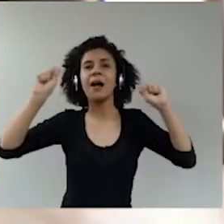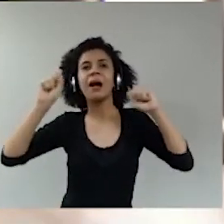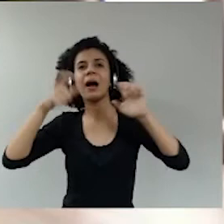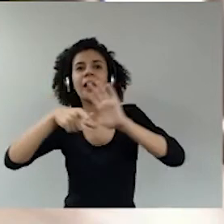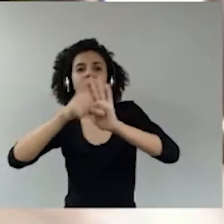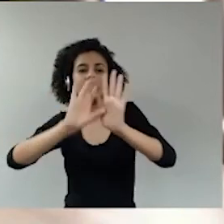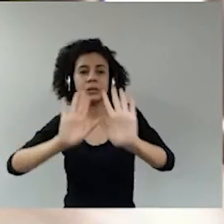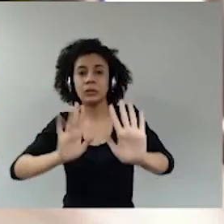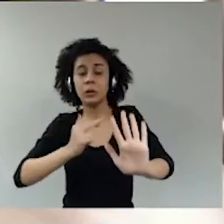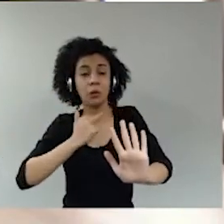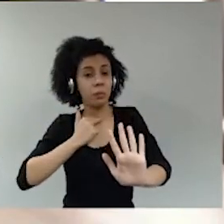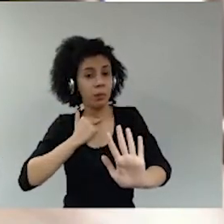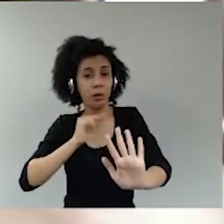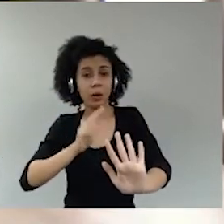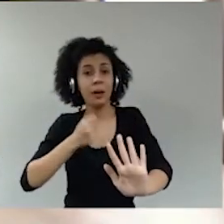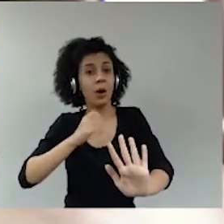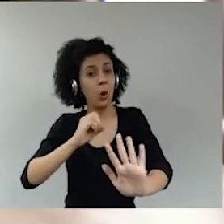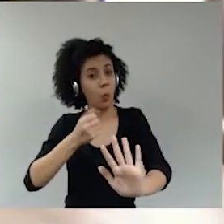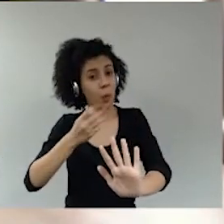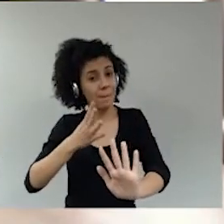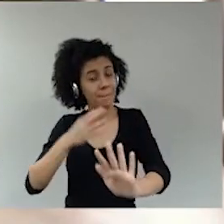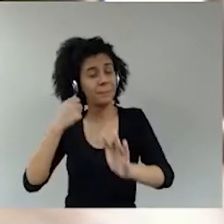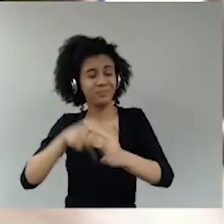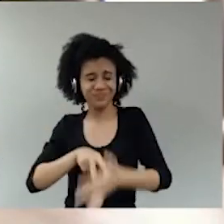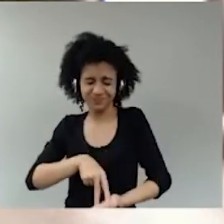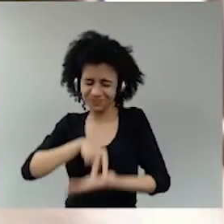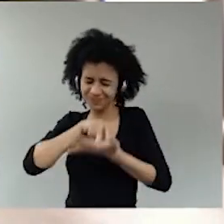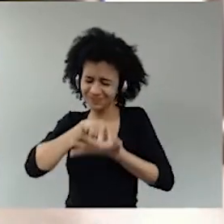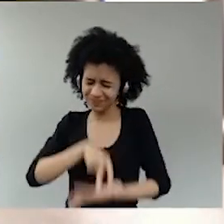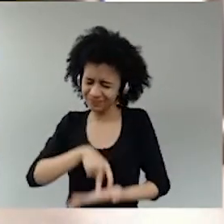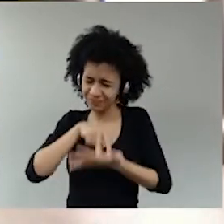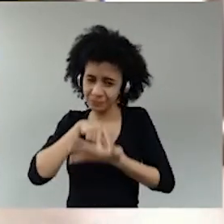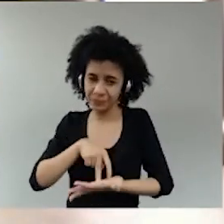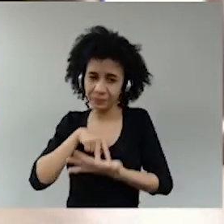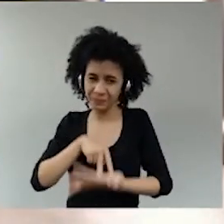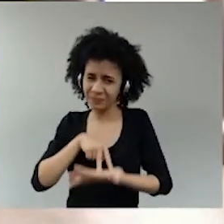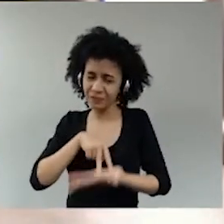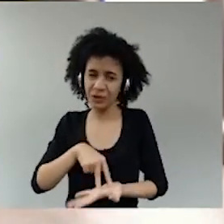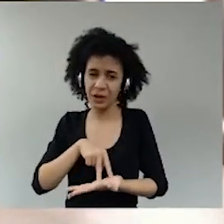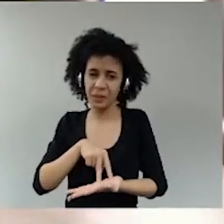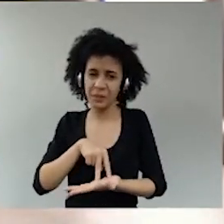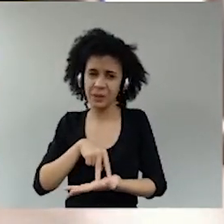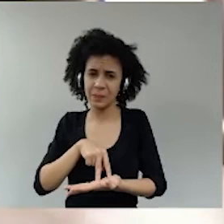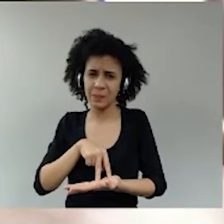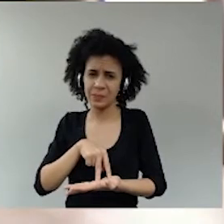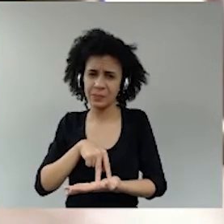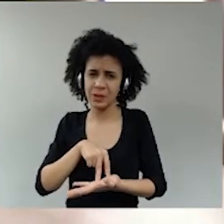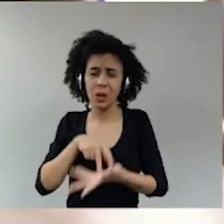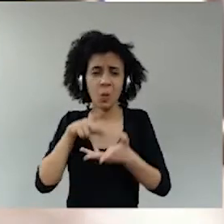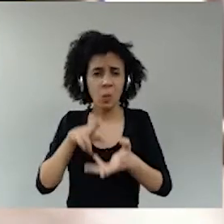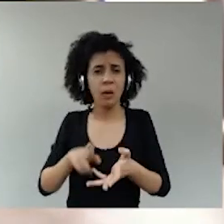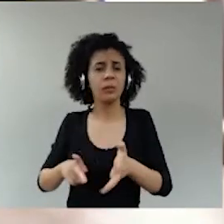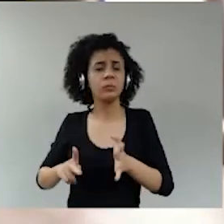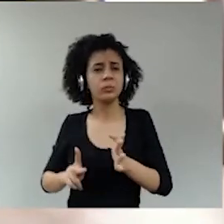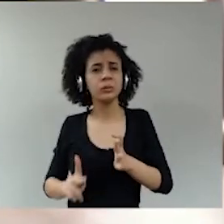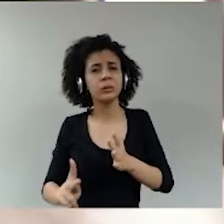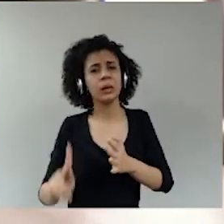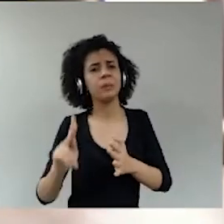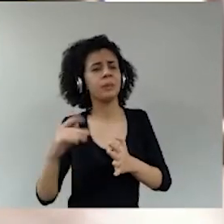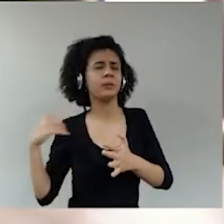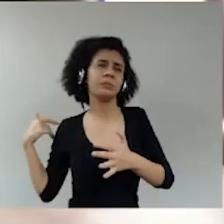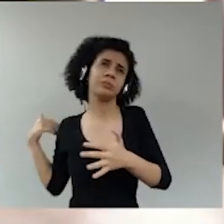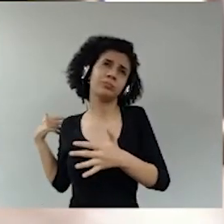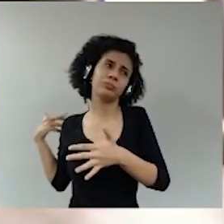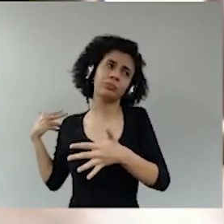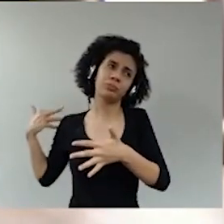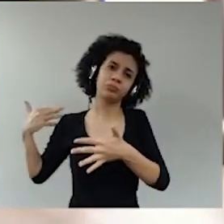tempo. A OAB tem que permanecer firme e determinada, como sempre procedeu ao longo da história,